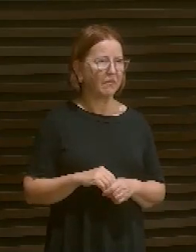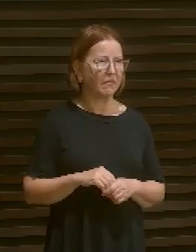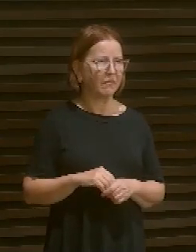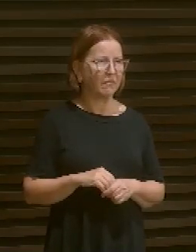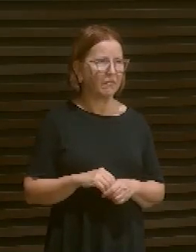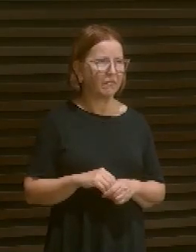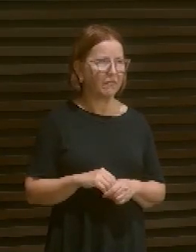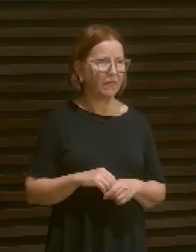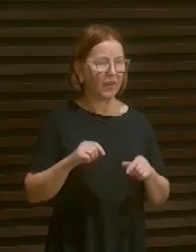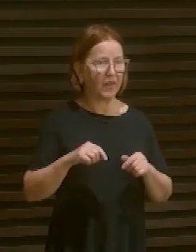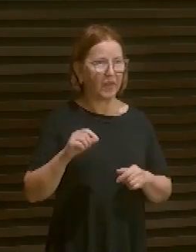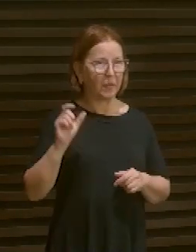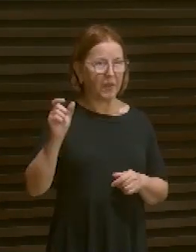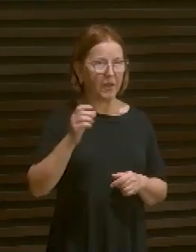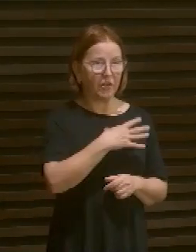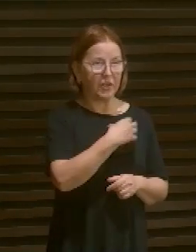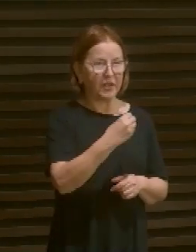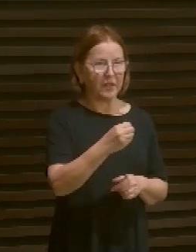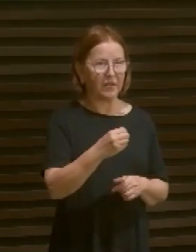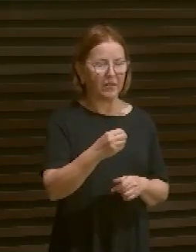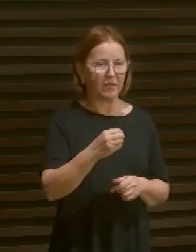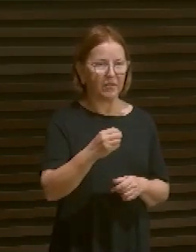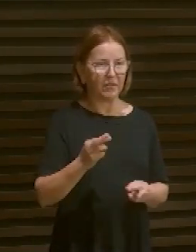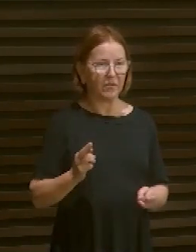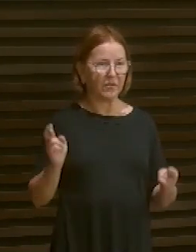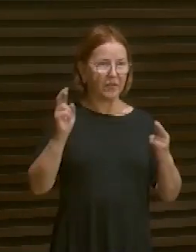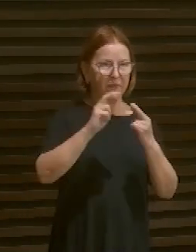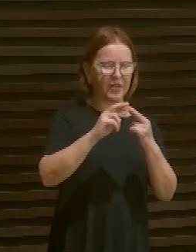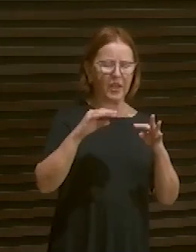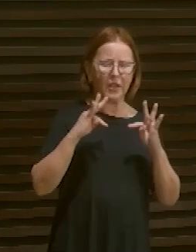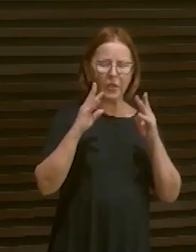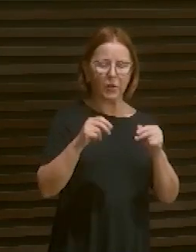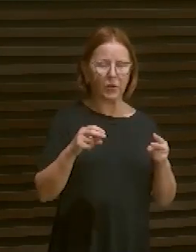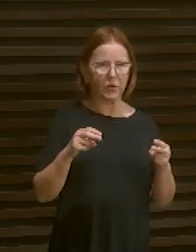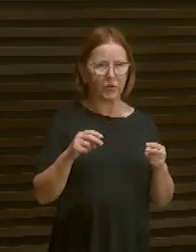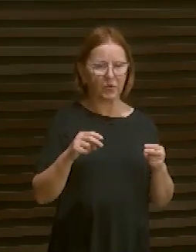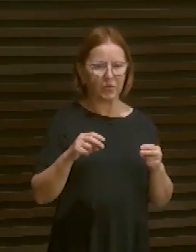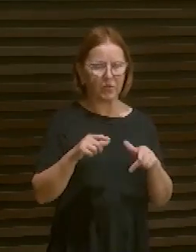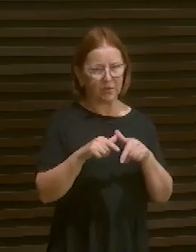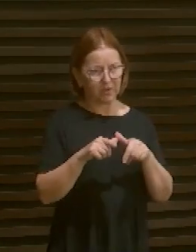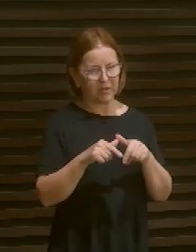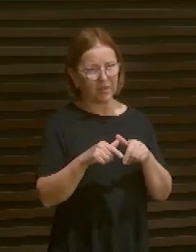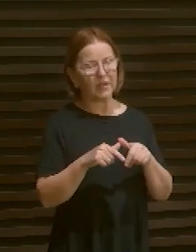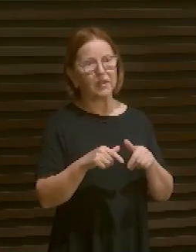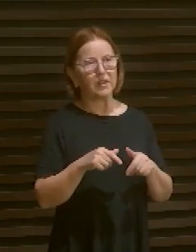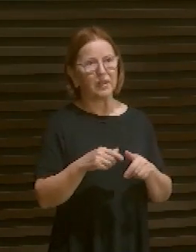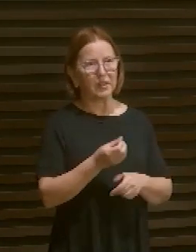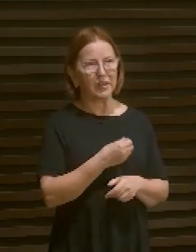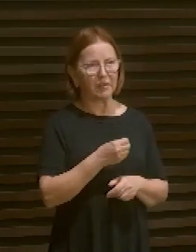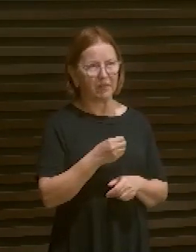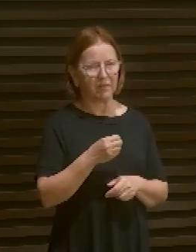aqui a palavra geração refere-se a todos os israelitas que viviam na época específica. Eles mostraram